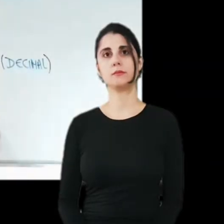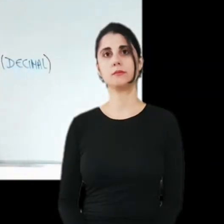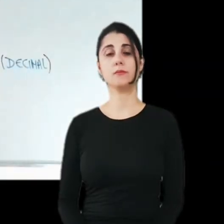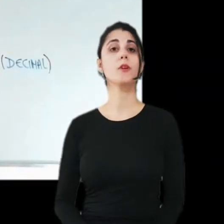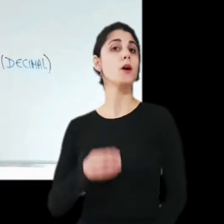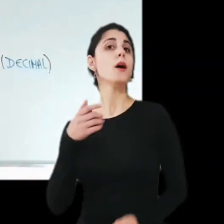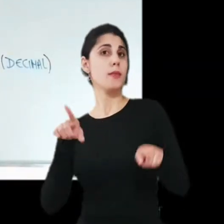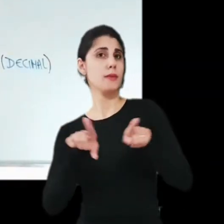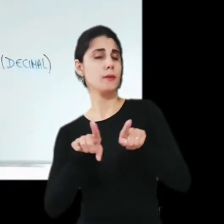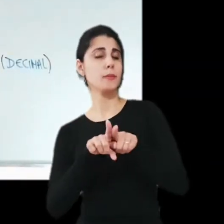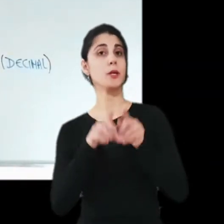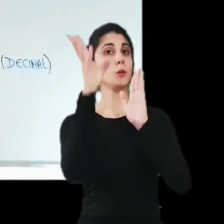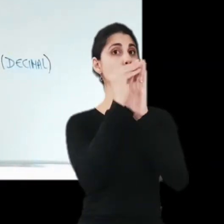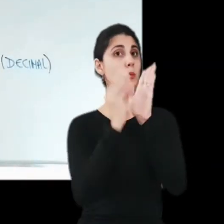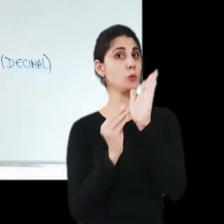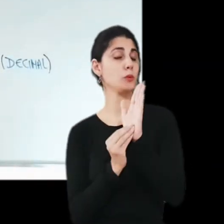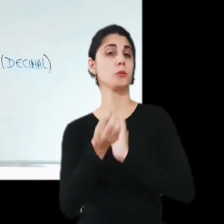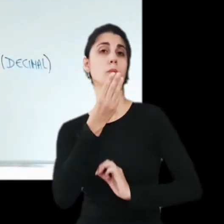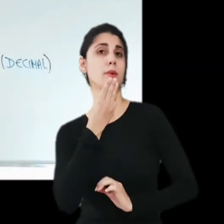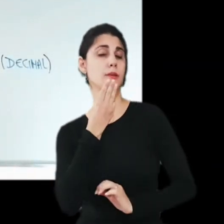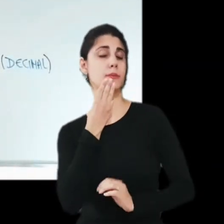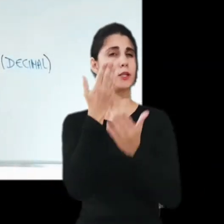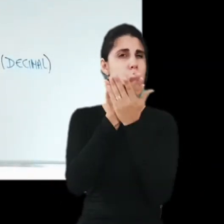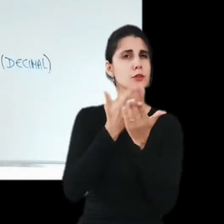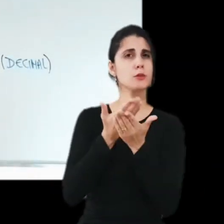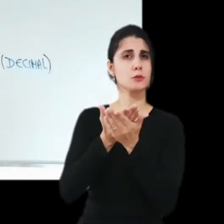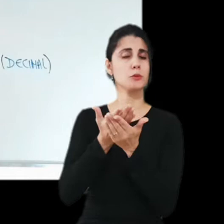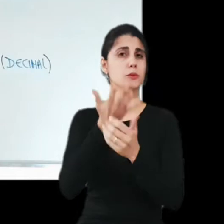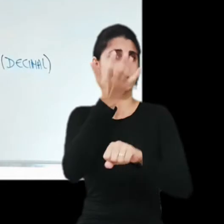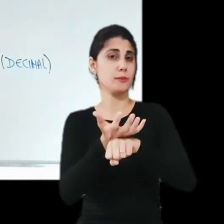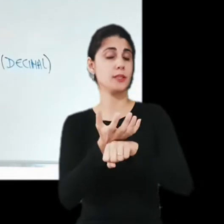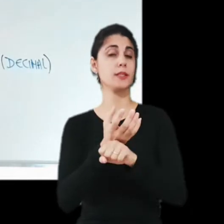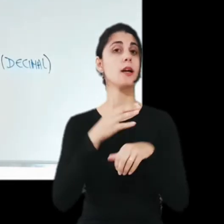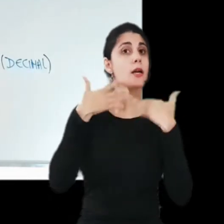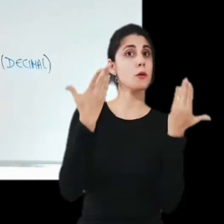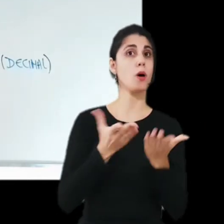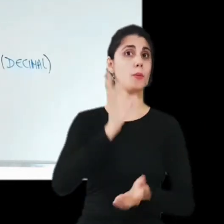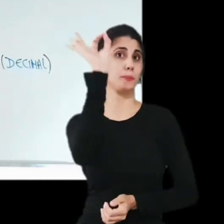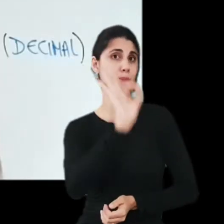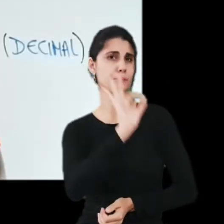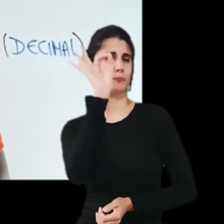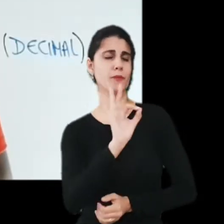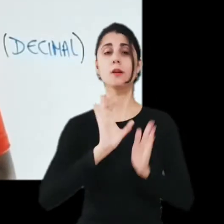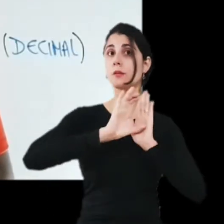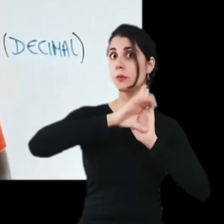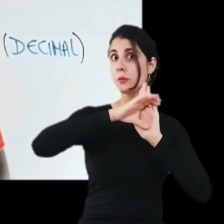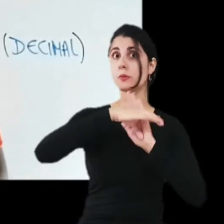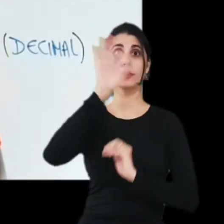outro conteúdo matemático que também é cobrado em outras disciplinas é a porcentagem. Conceito de